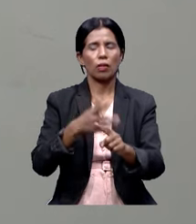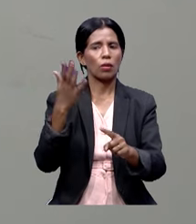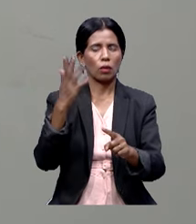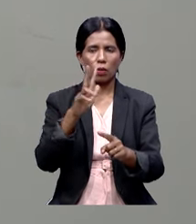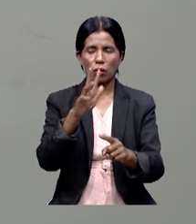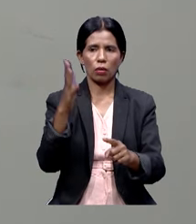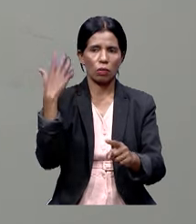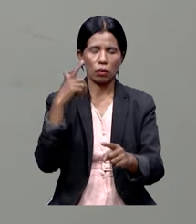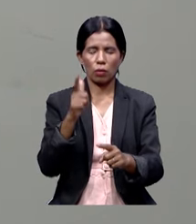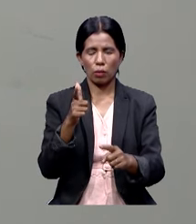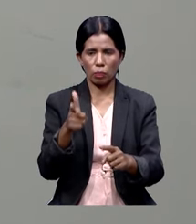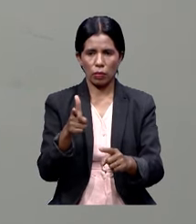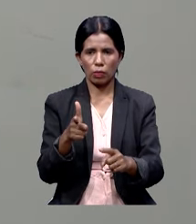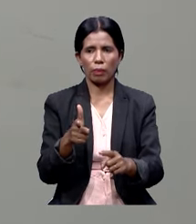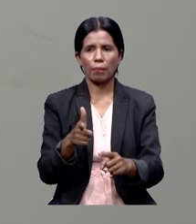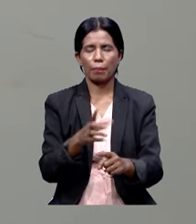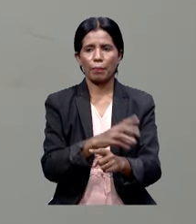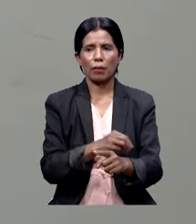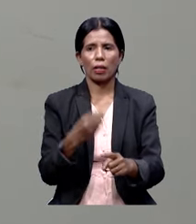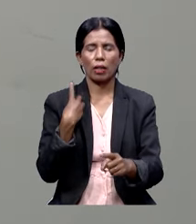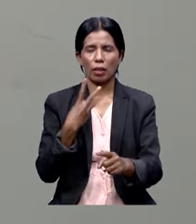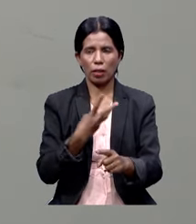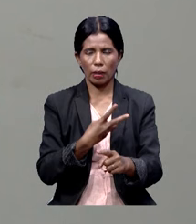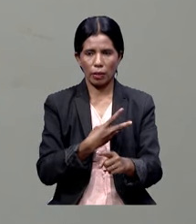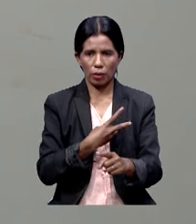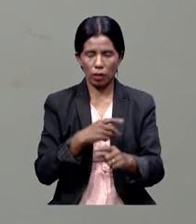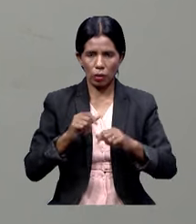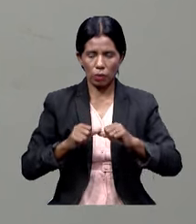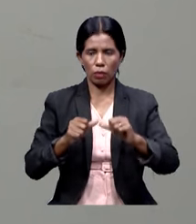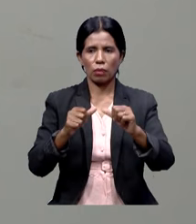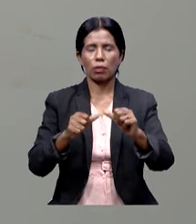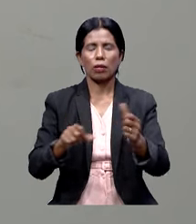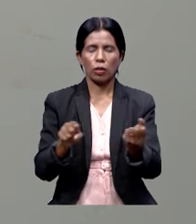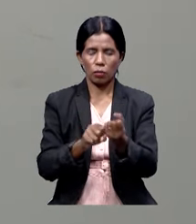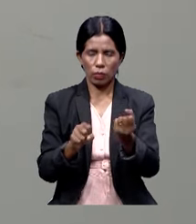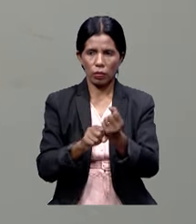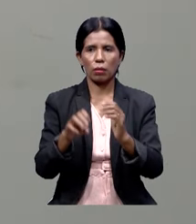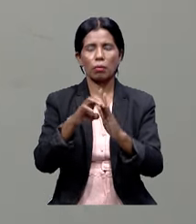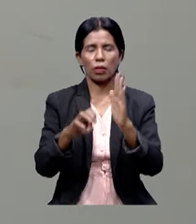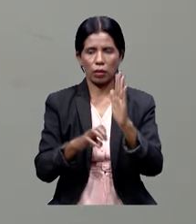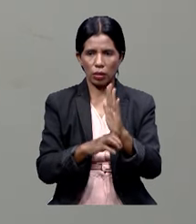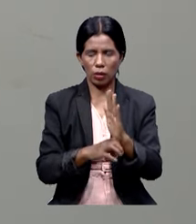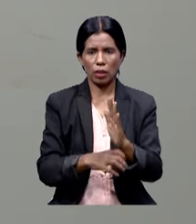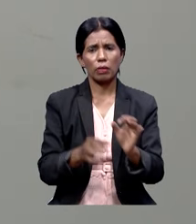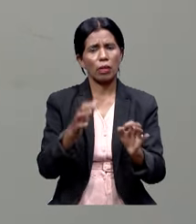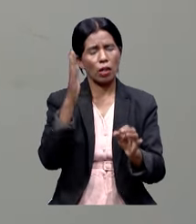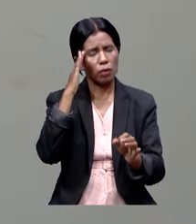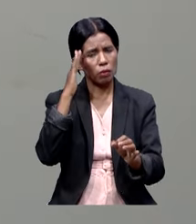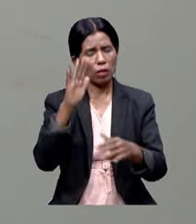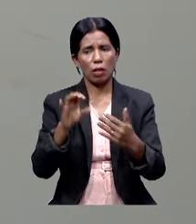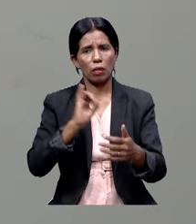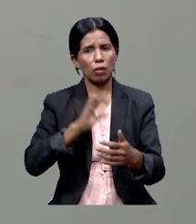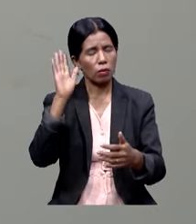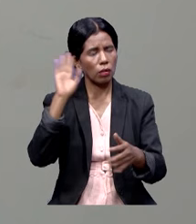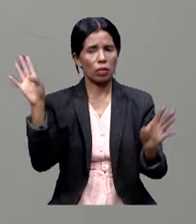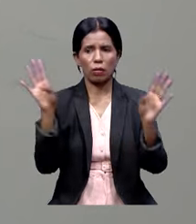menos 20 tal mil neve que taxpayer ser nebe que contribuante sira contribu ba estado na imagina tok se kare khauran hotu tia para atu taka